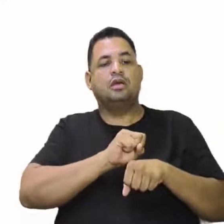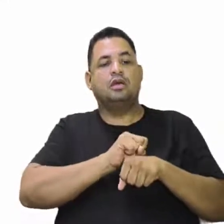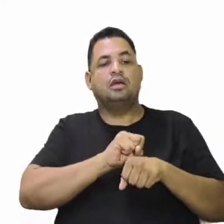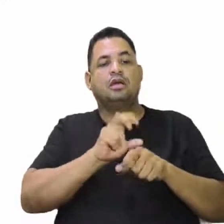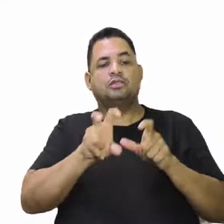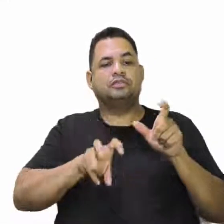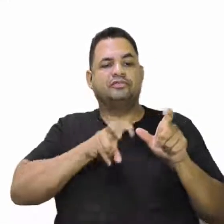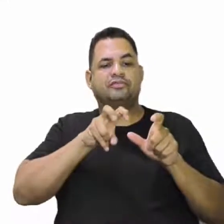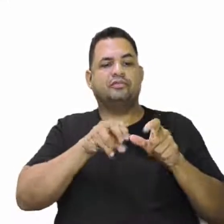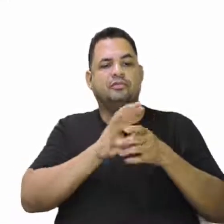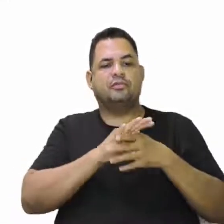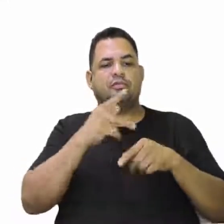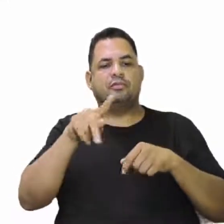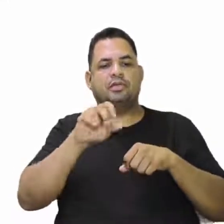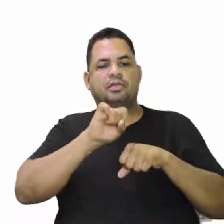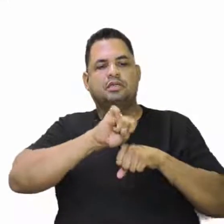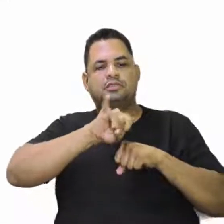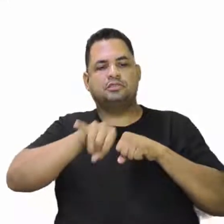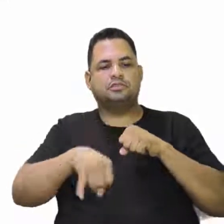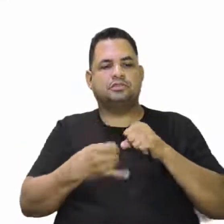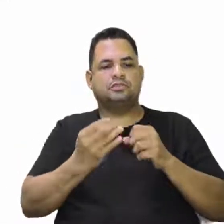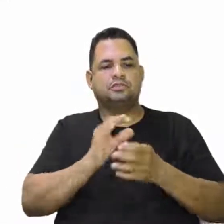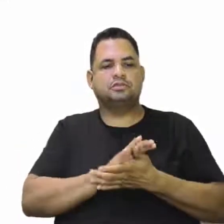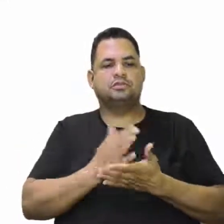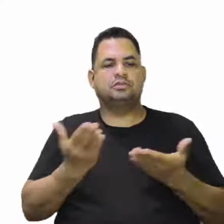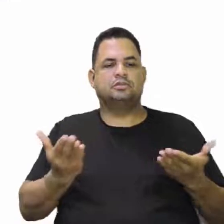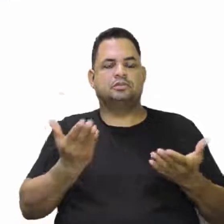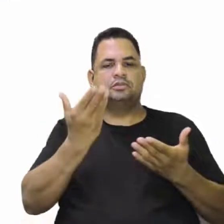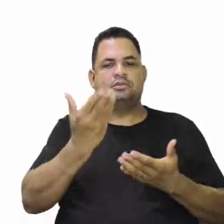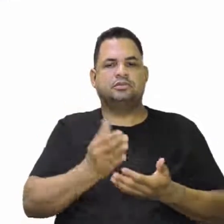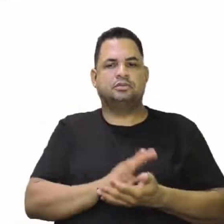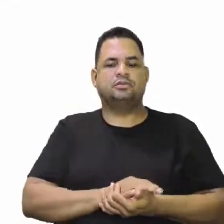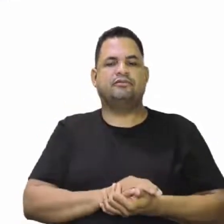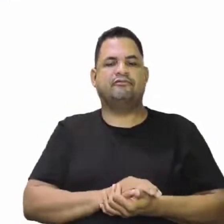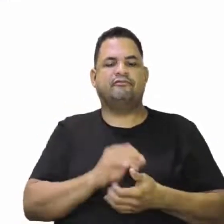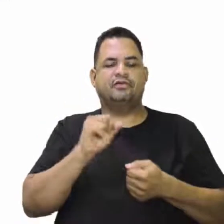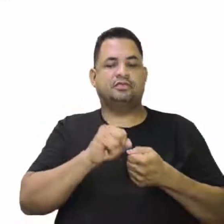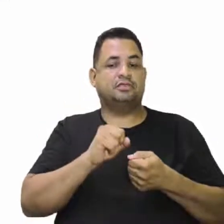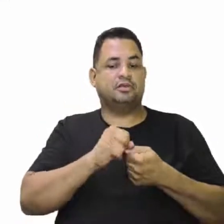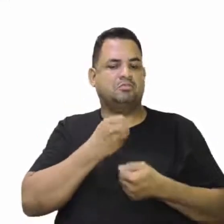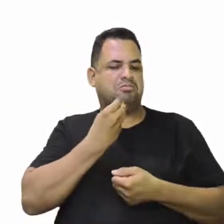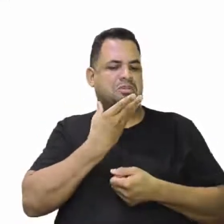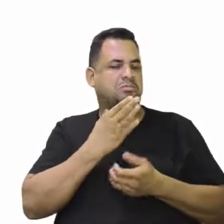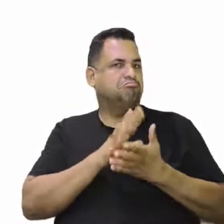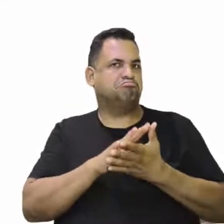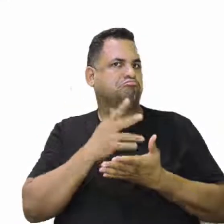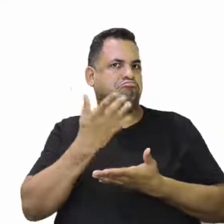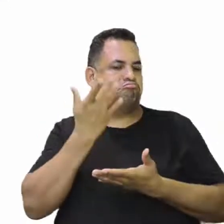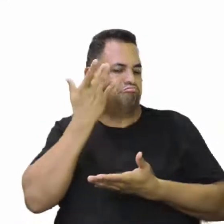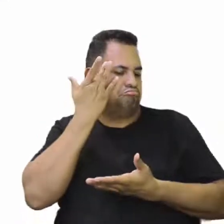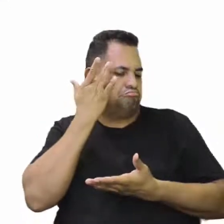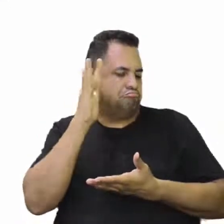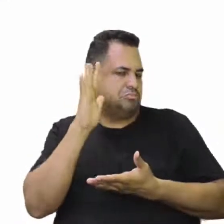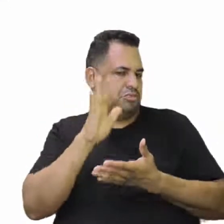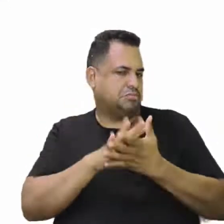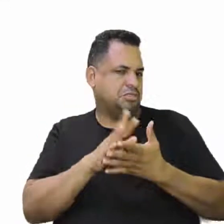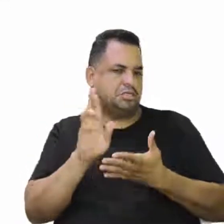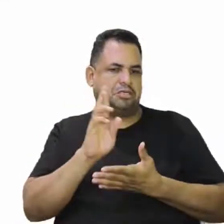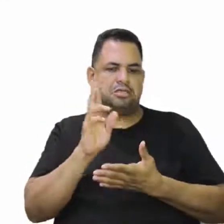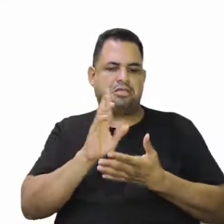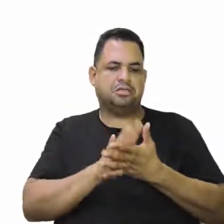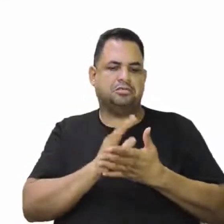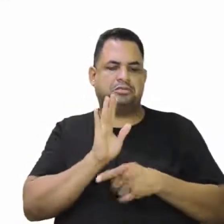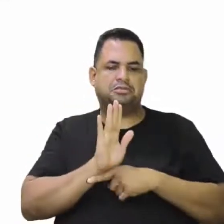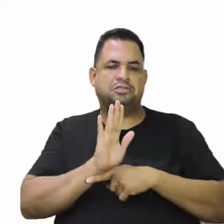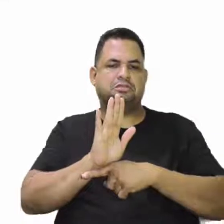para advérbio? E aí? Olha, faça o bem sem olhar a quem. Ou globaliza